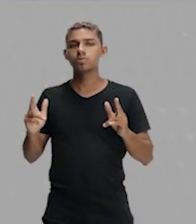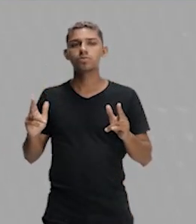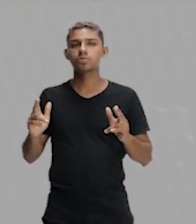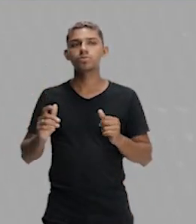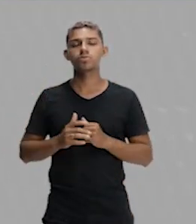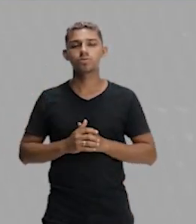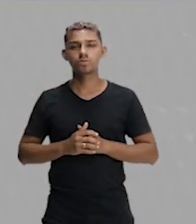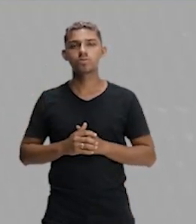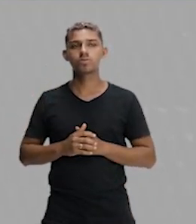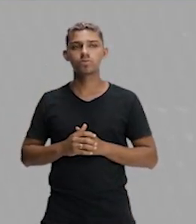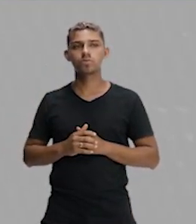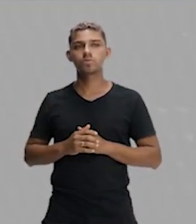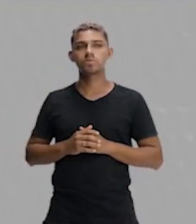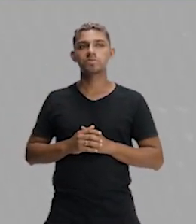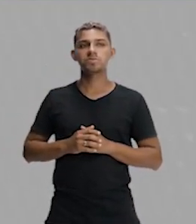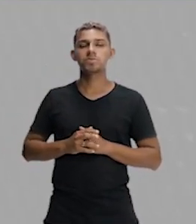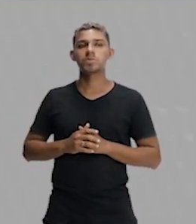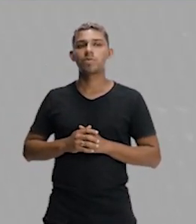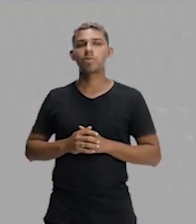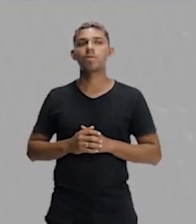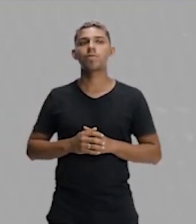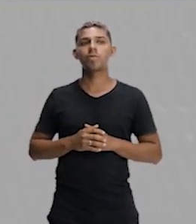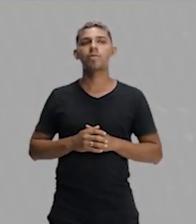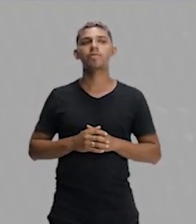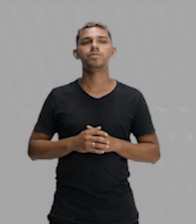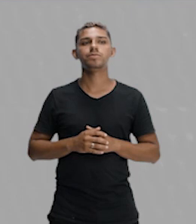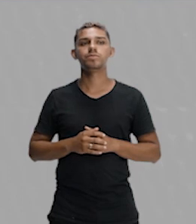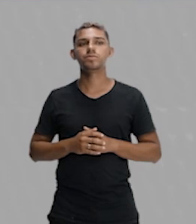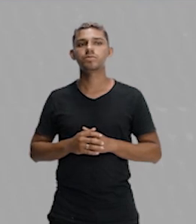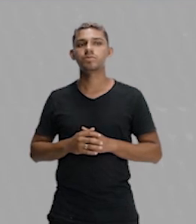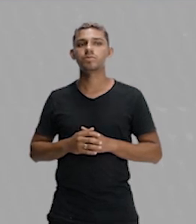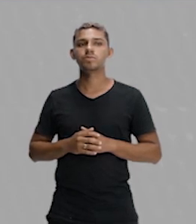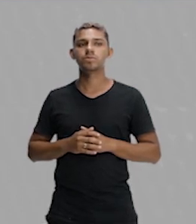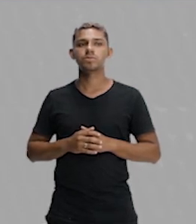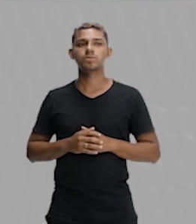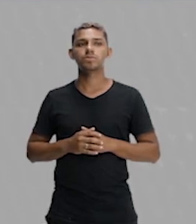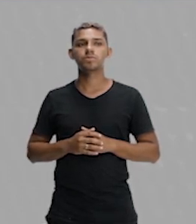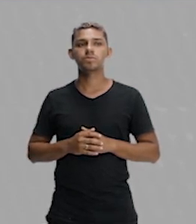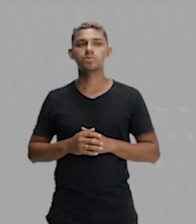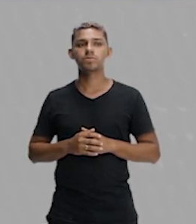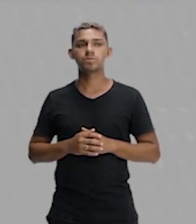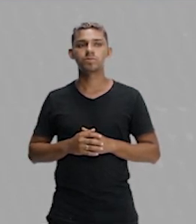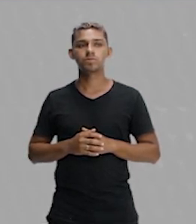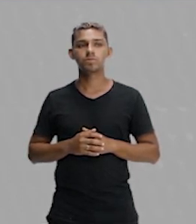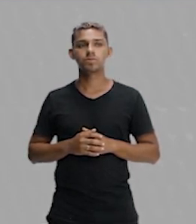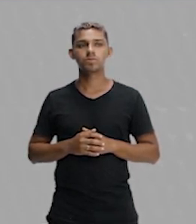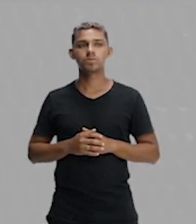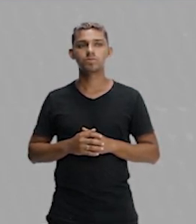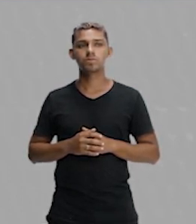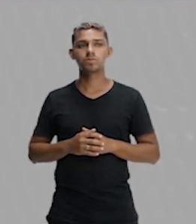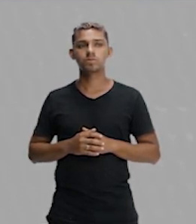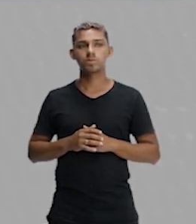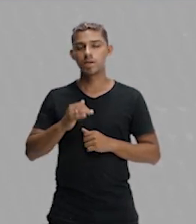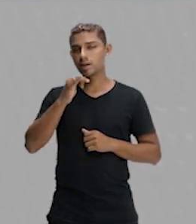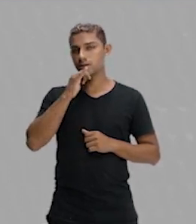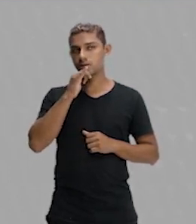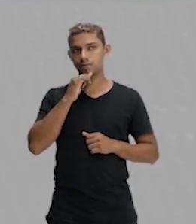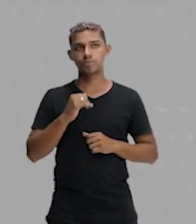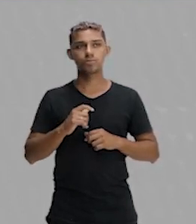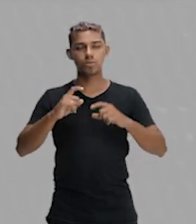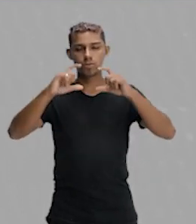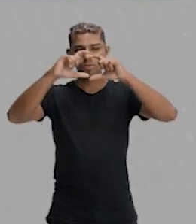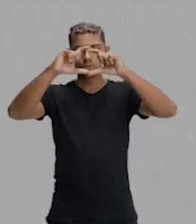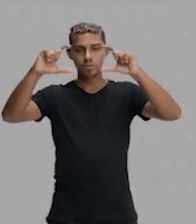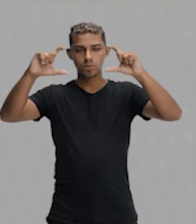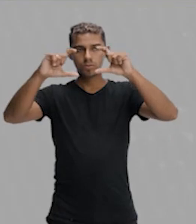pegar aqui um ponto, eu vou chamar este ponto de ponto A e esse segundo de ponto B. Percebo